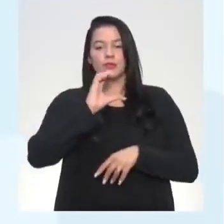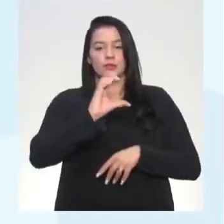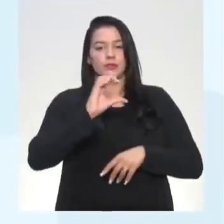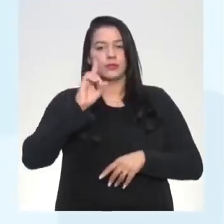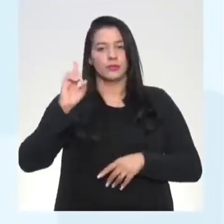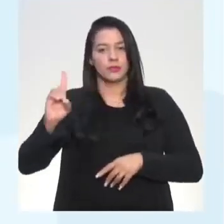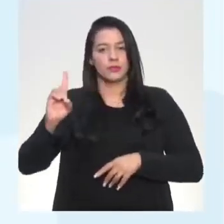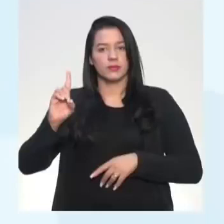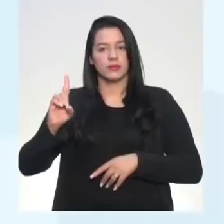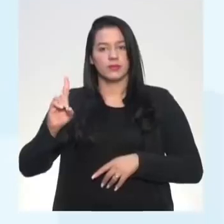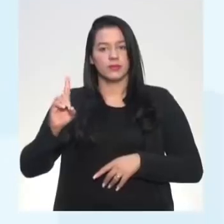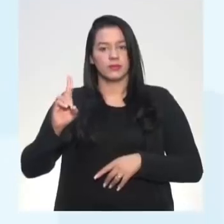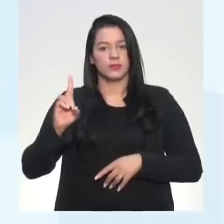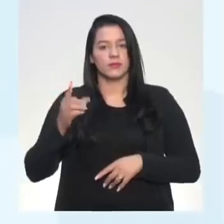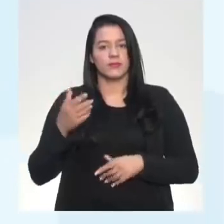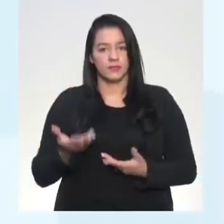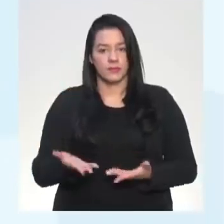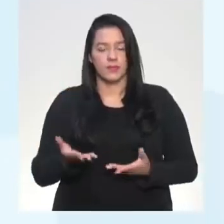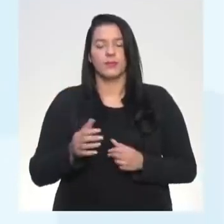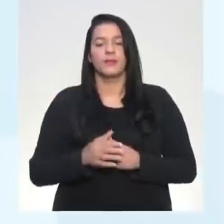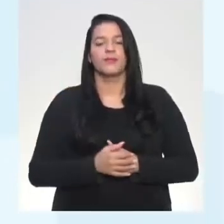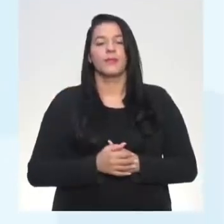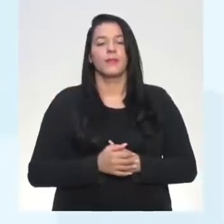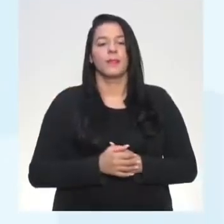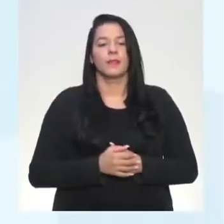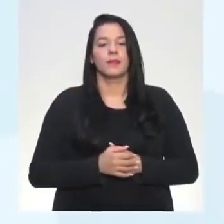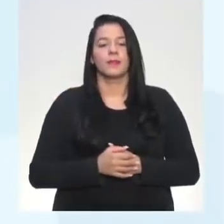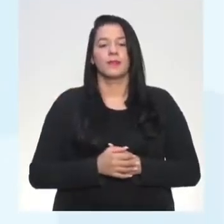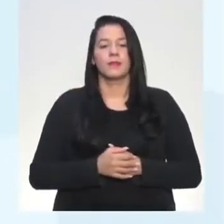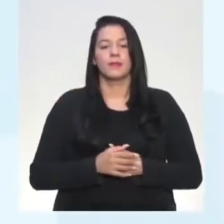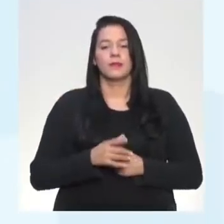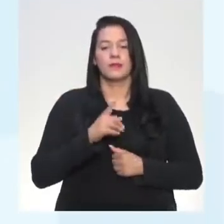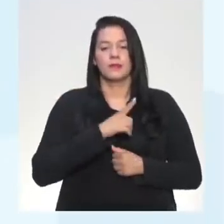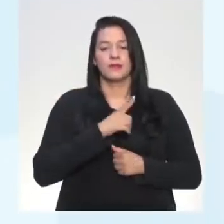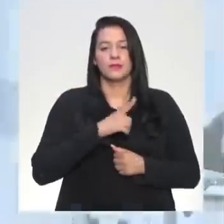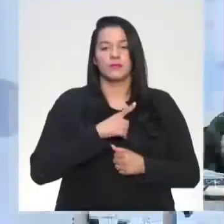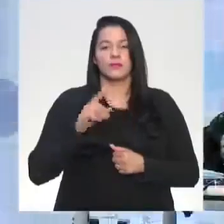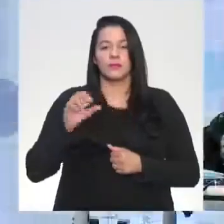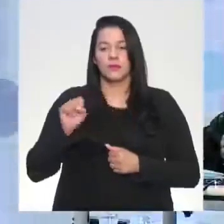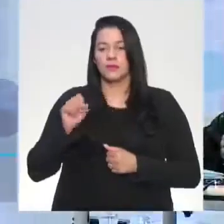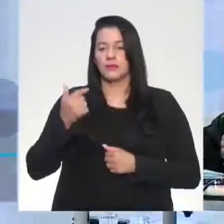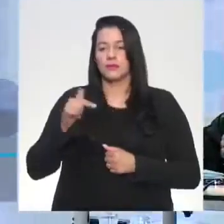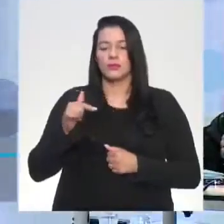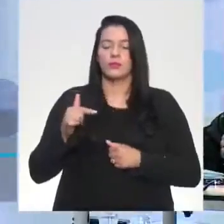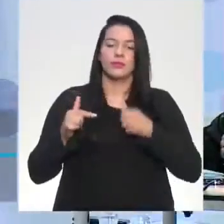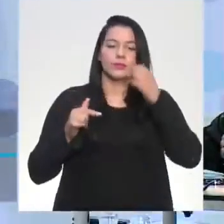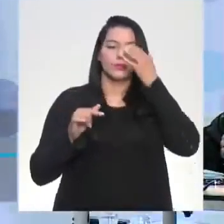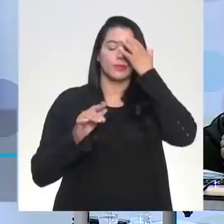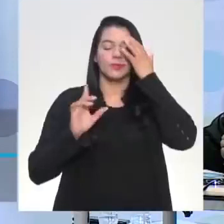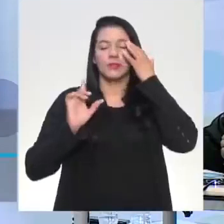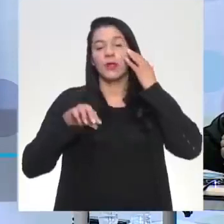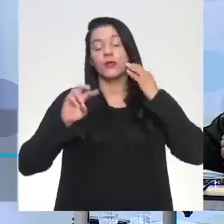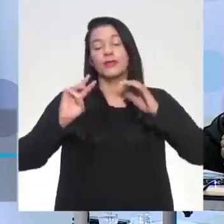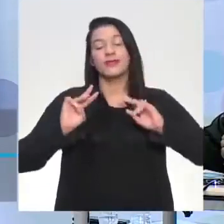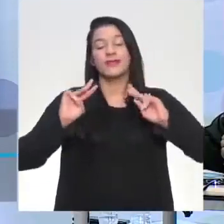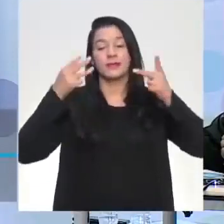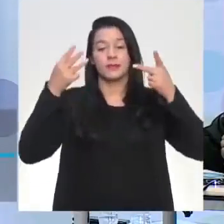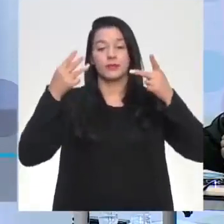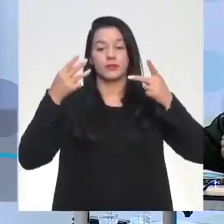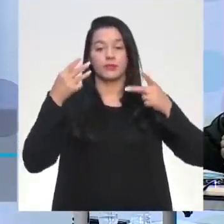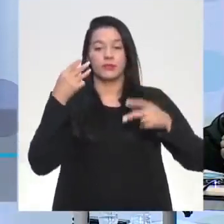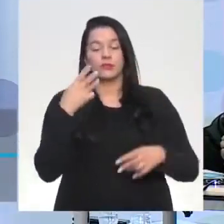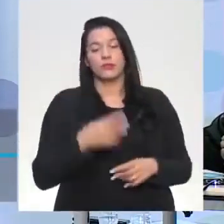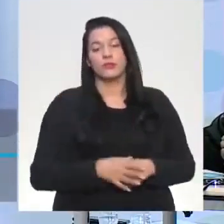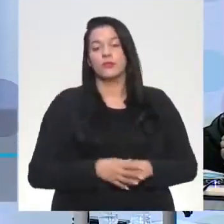é segmentos, é segmento. Né? Então a gente vai construir um segmento, pessoal, que ele vai ser o triplo desse que está aparecendo aí.